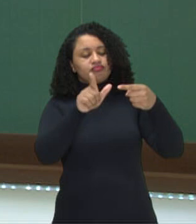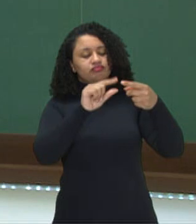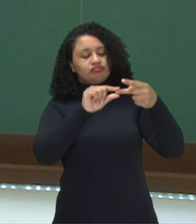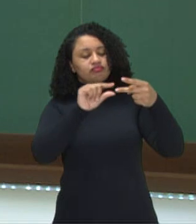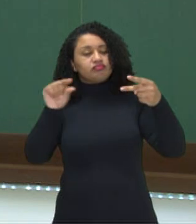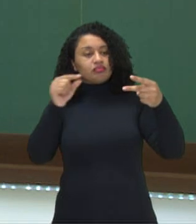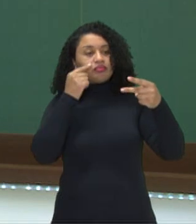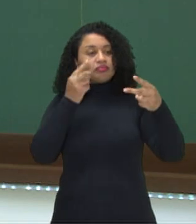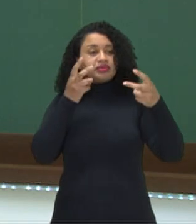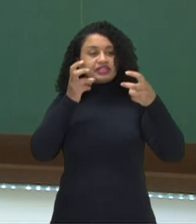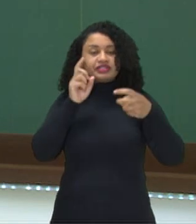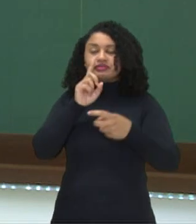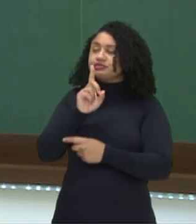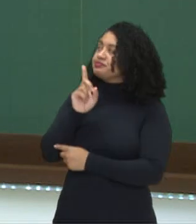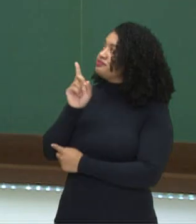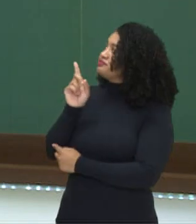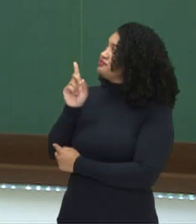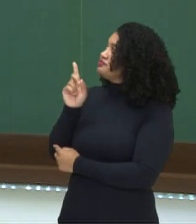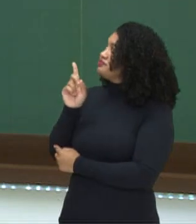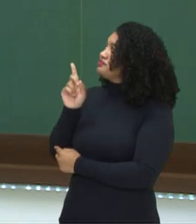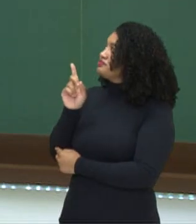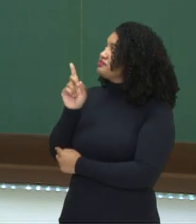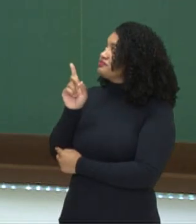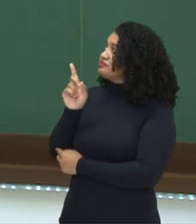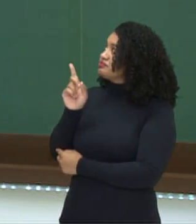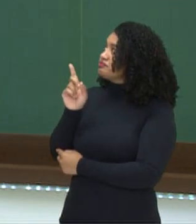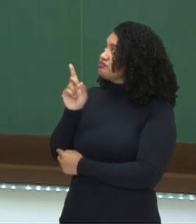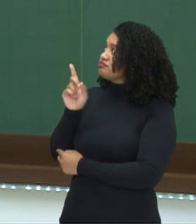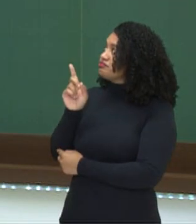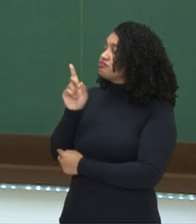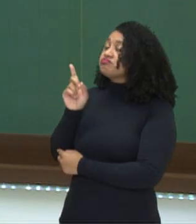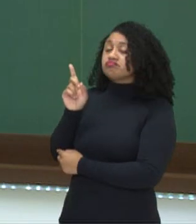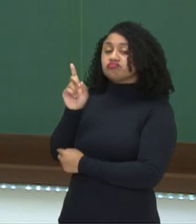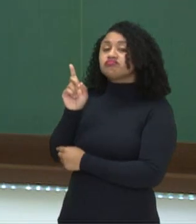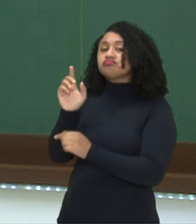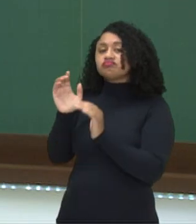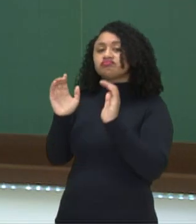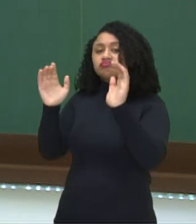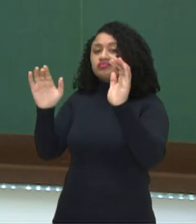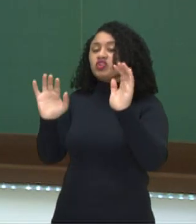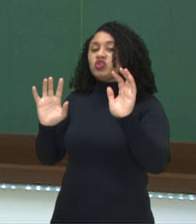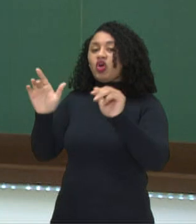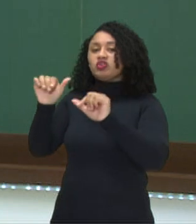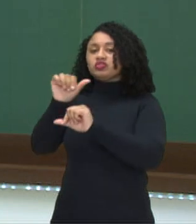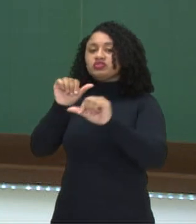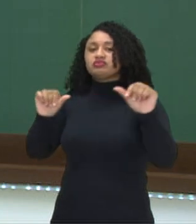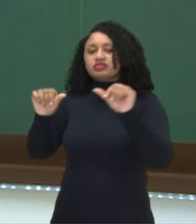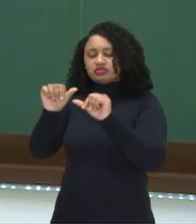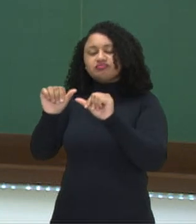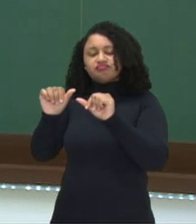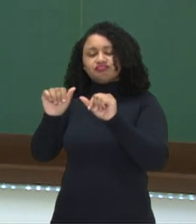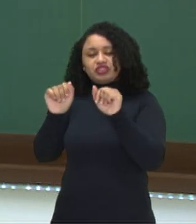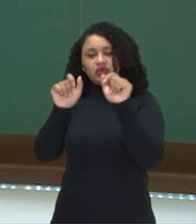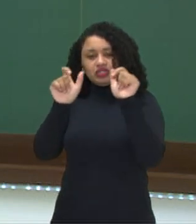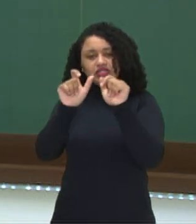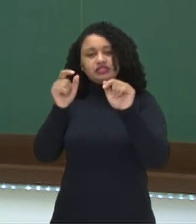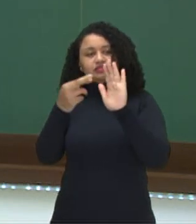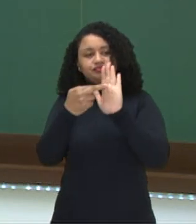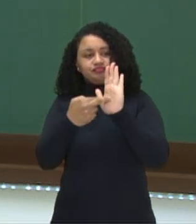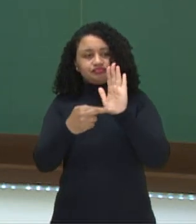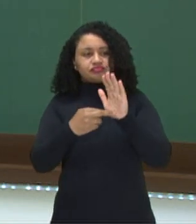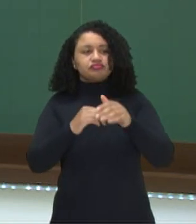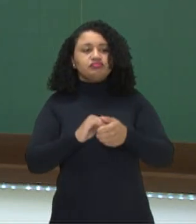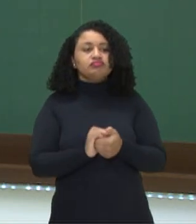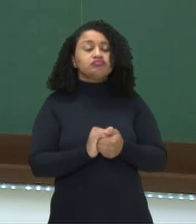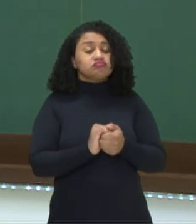menos. E o menos com o menos ficou mais. Então, inverteu todo mundo. Cuidado aí com a regrinha, tá? Primeiro parênteses